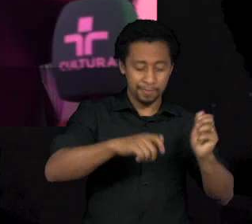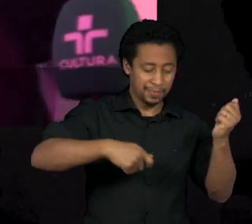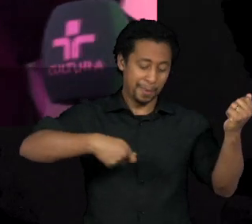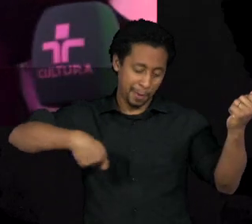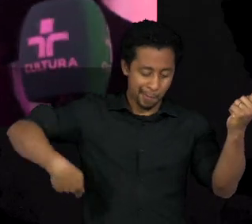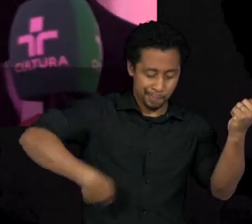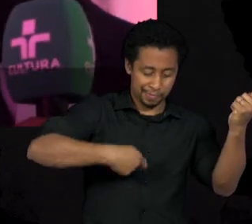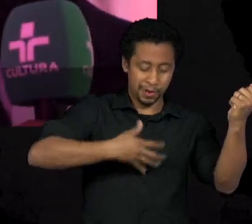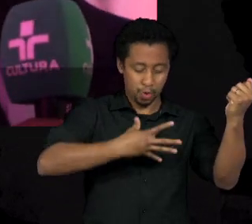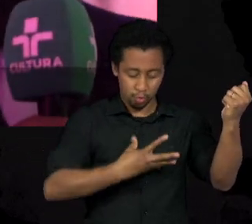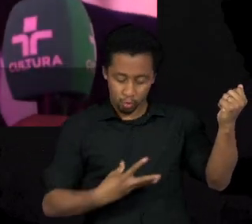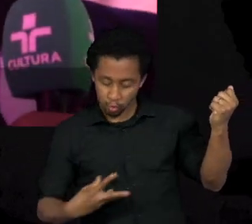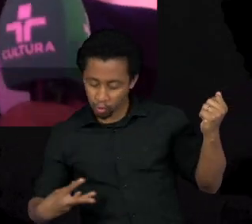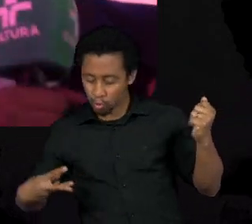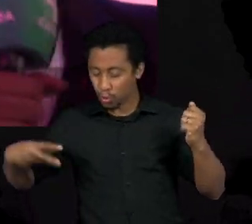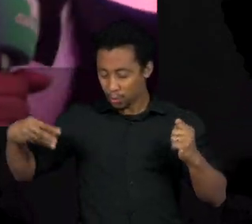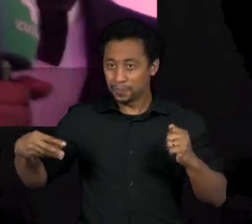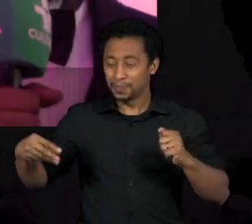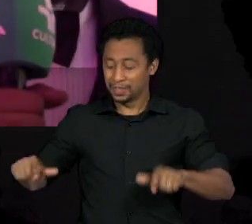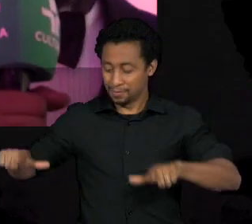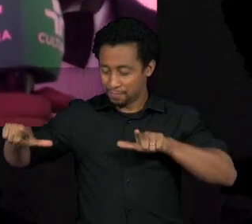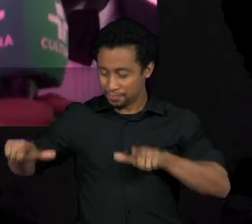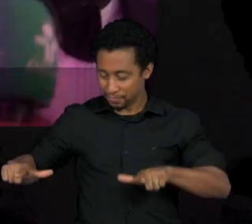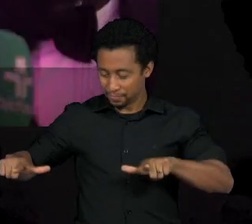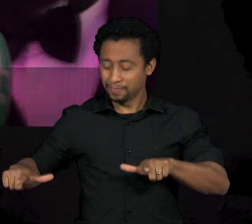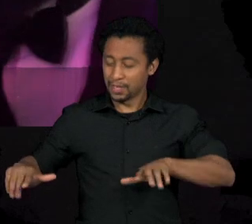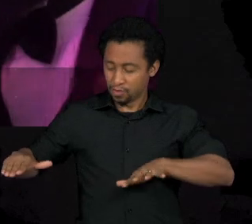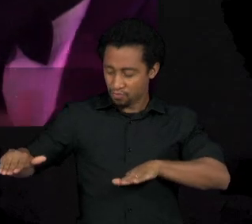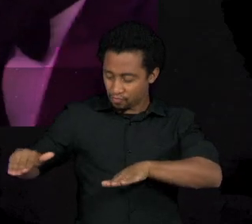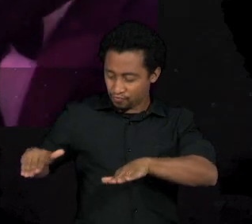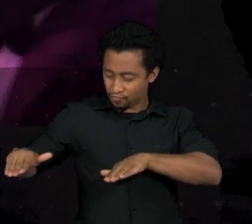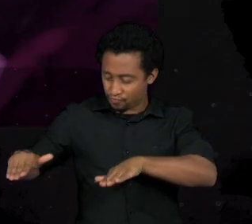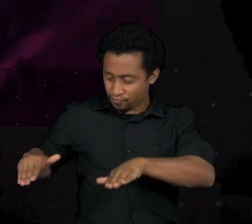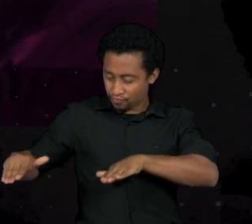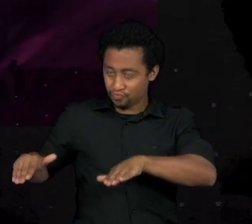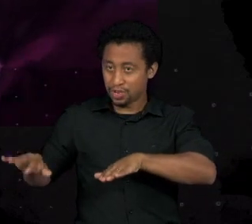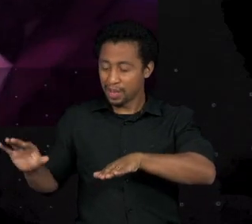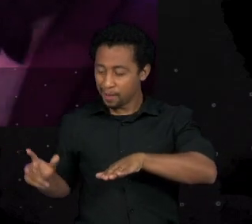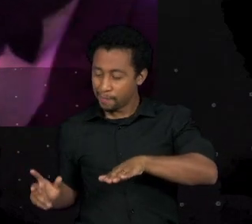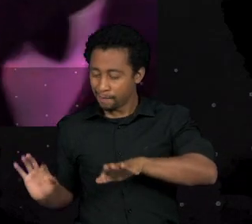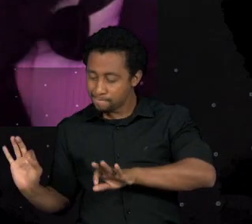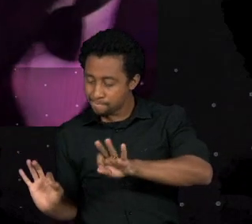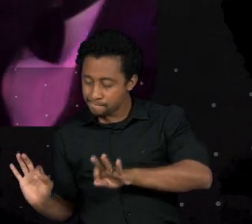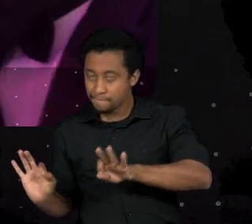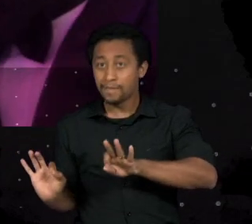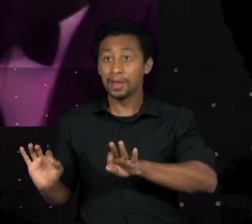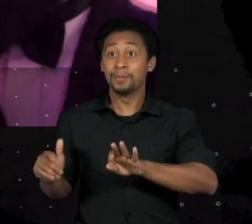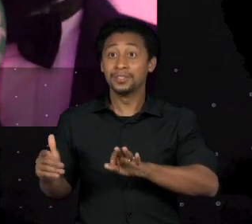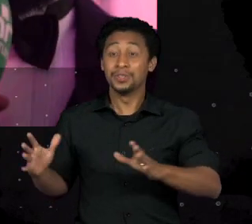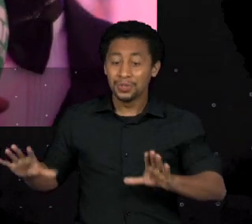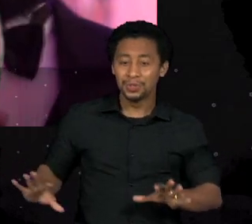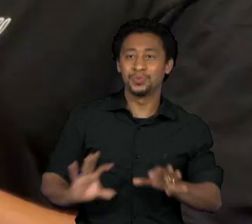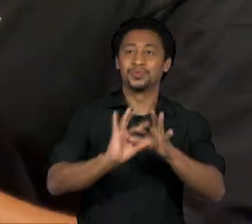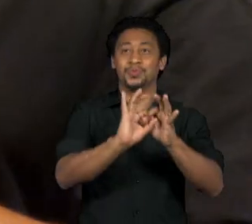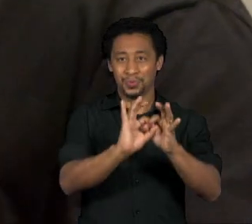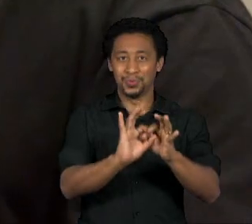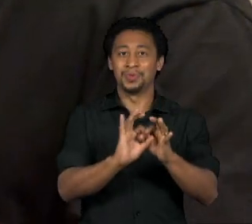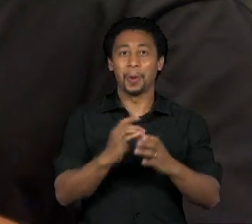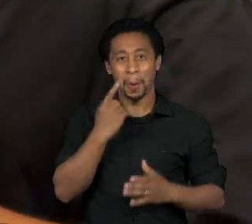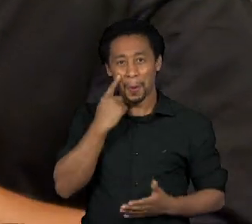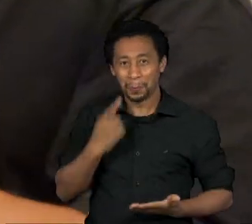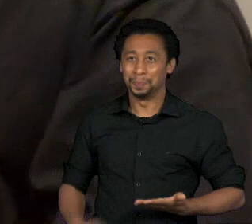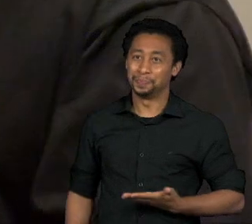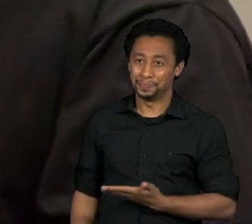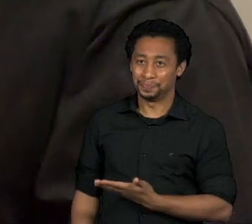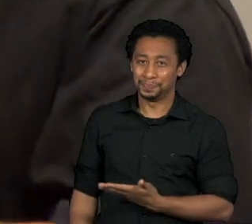pegar trecho dele, da música original, e dividir em pequenas partes para a gente tocar aí nas nossas máquinas.